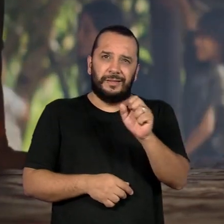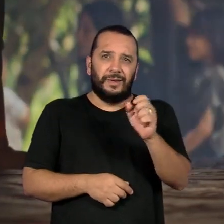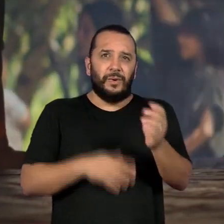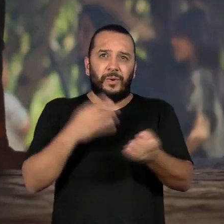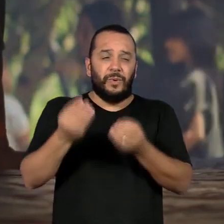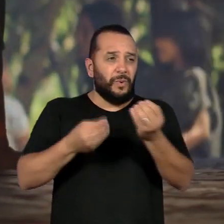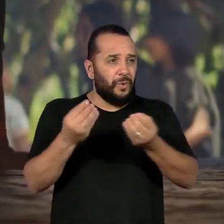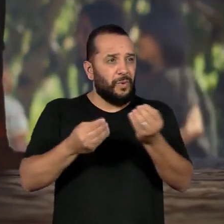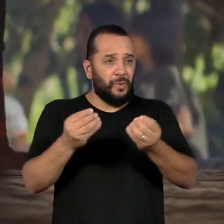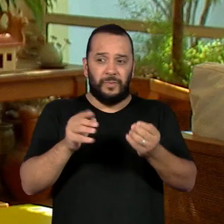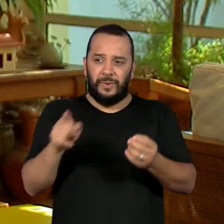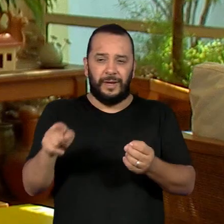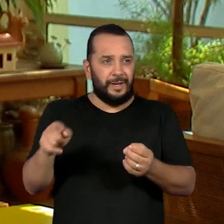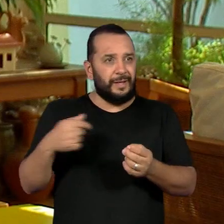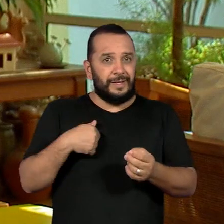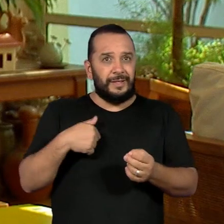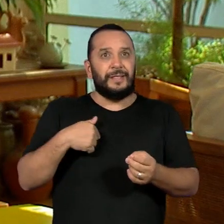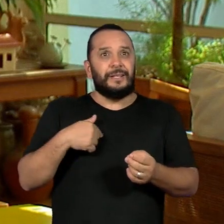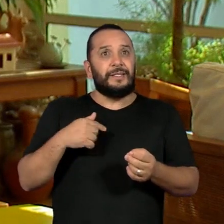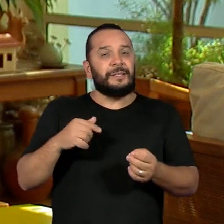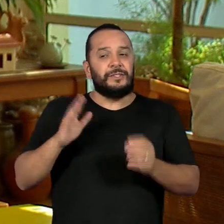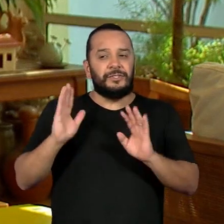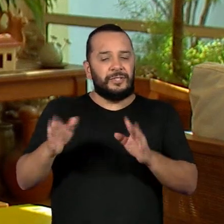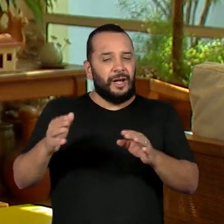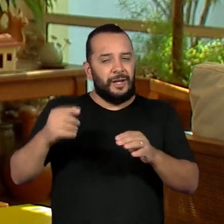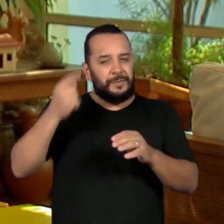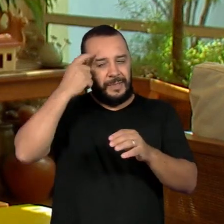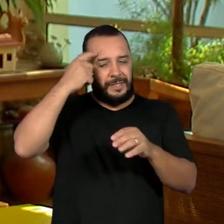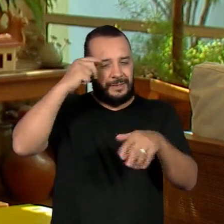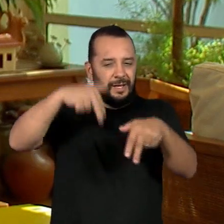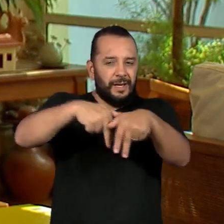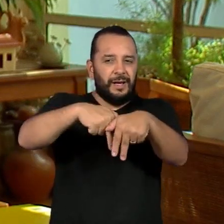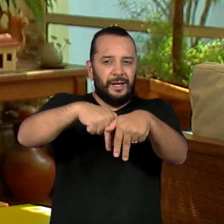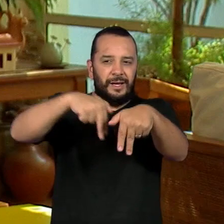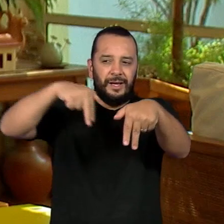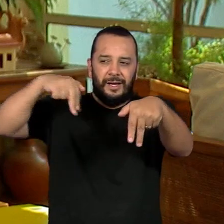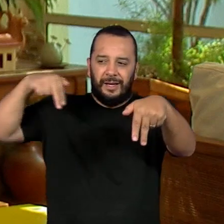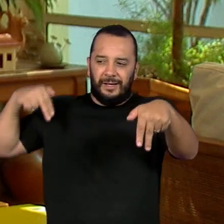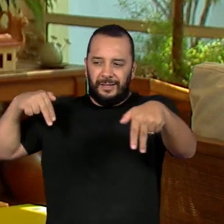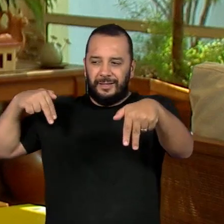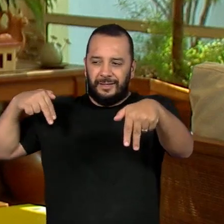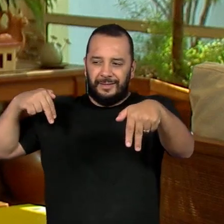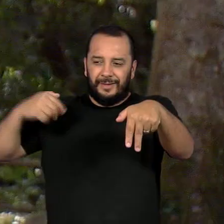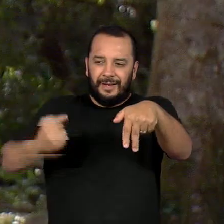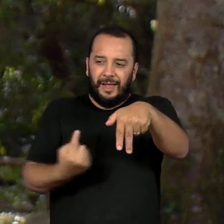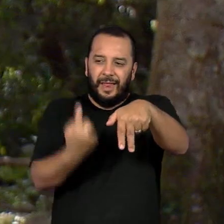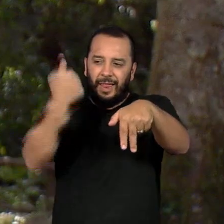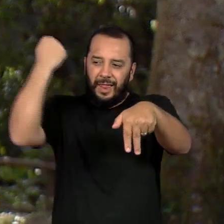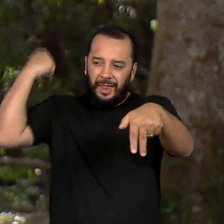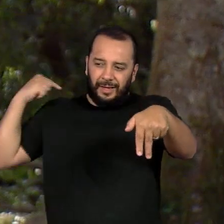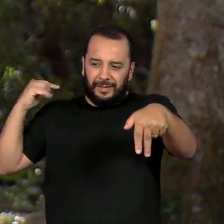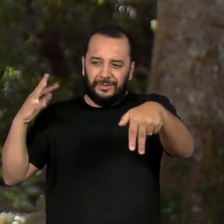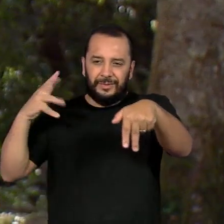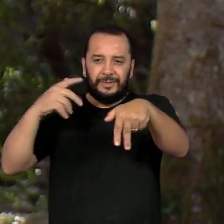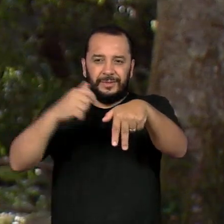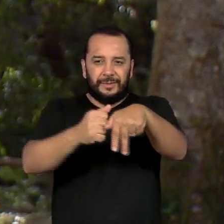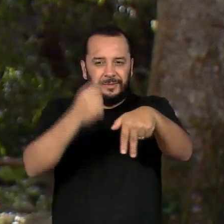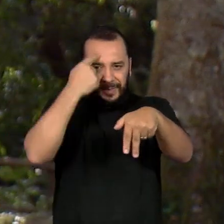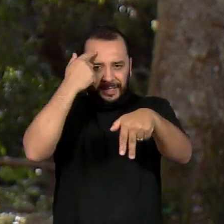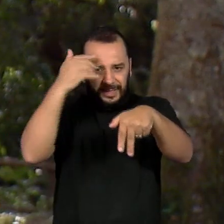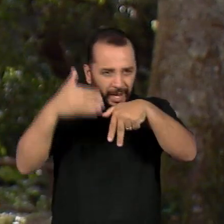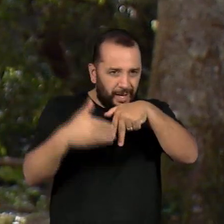Krenak fala, futuro ancestral, né? Se olhar para a ancestralidade para poder olhar para o futuro. Então, o Benki vem representar isso. Entre as